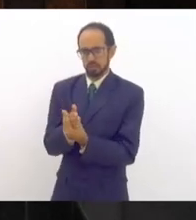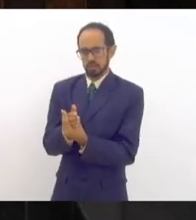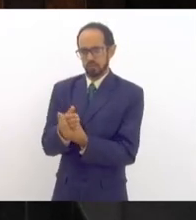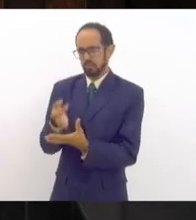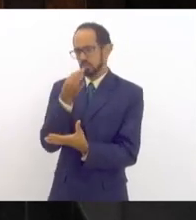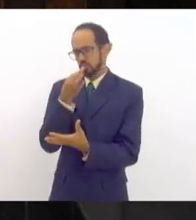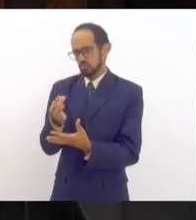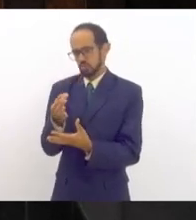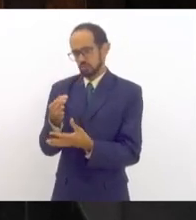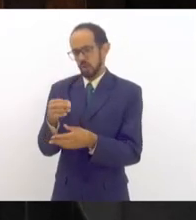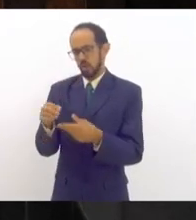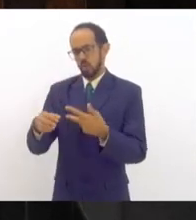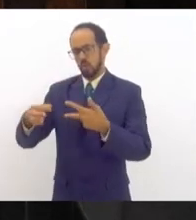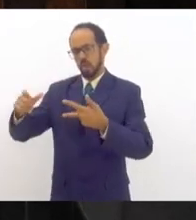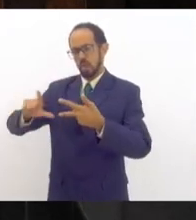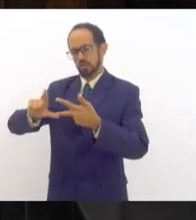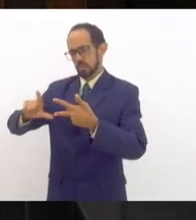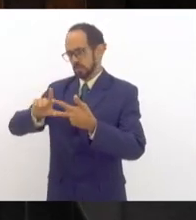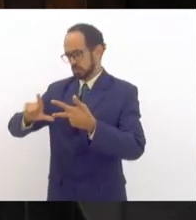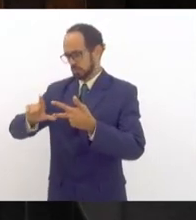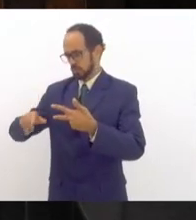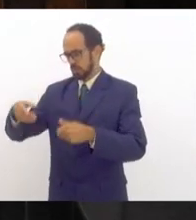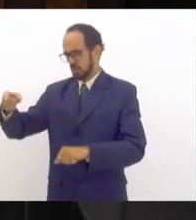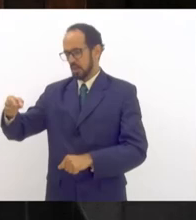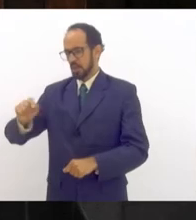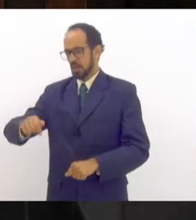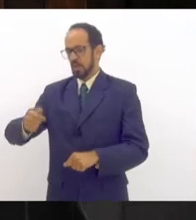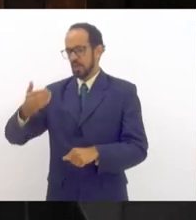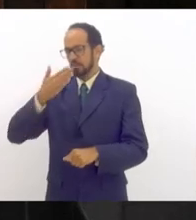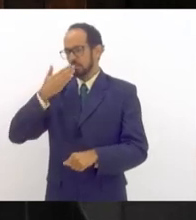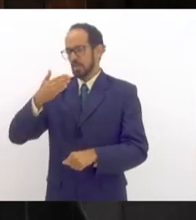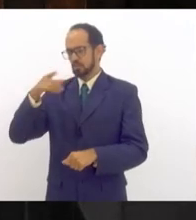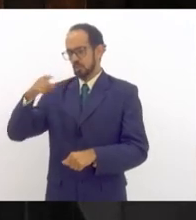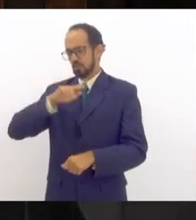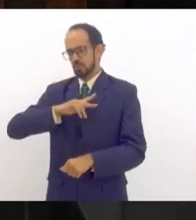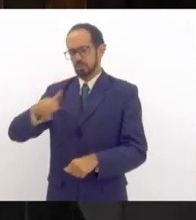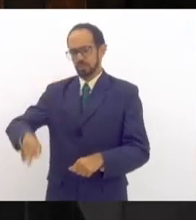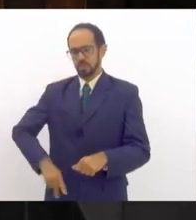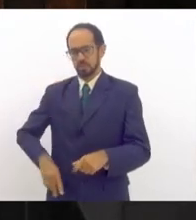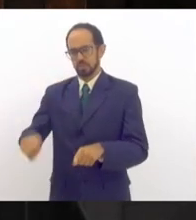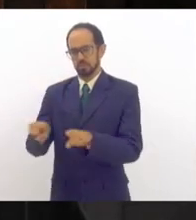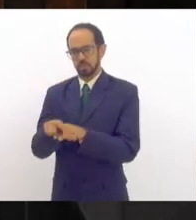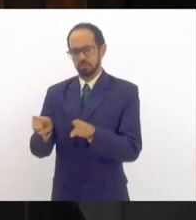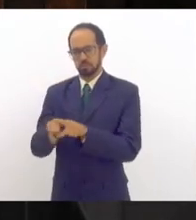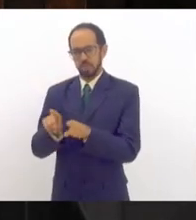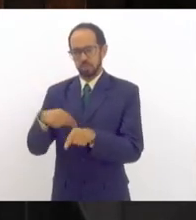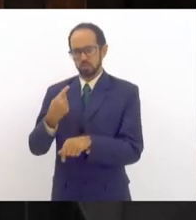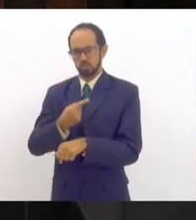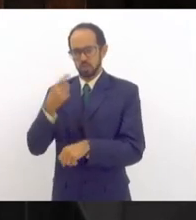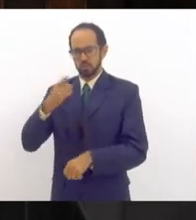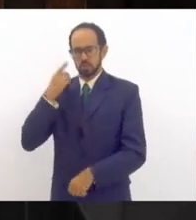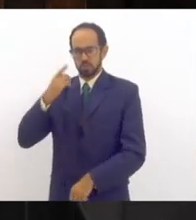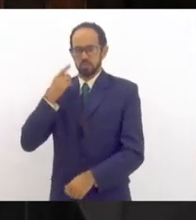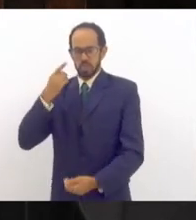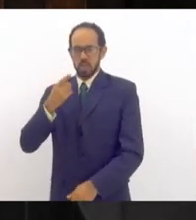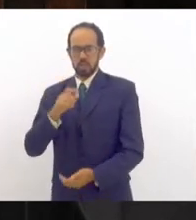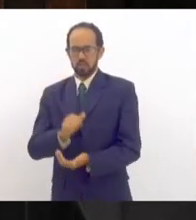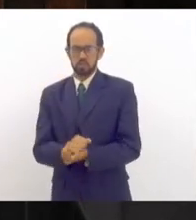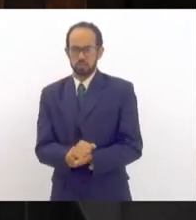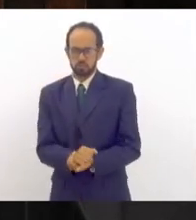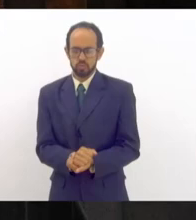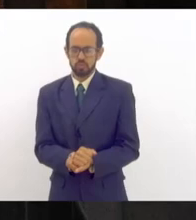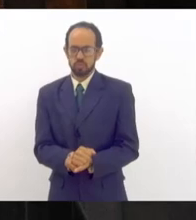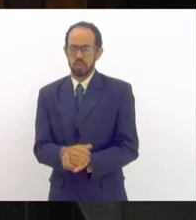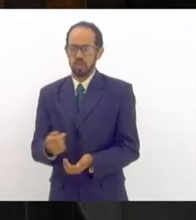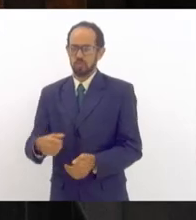Legislativa conto com presidente conto com nossas colaboradores conto com nossos pares é uma indicação